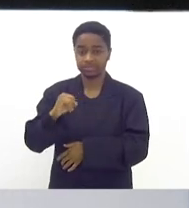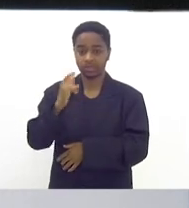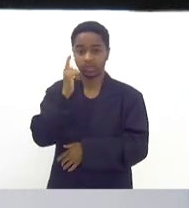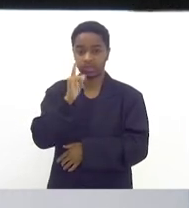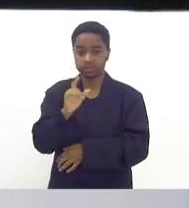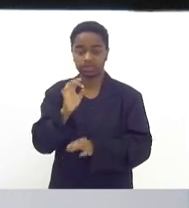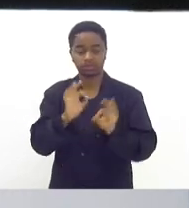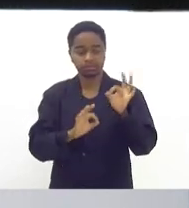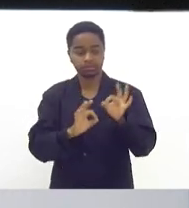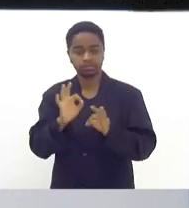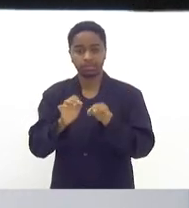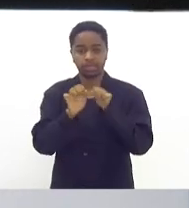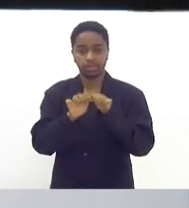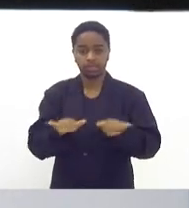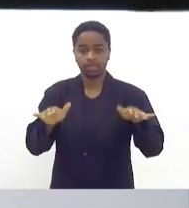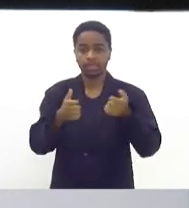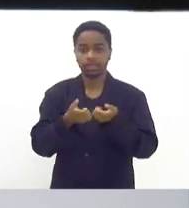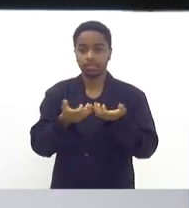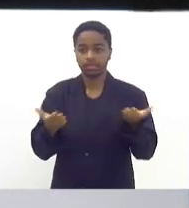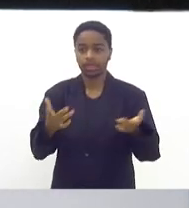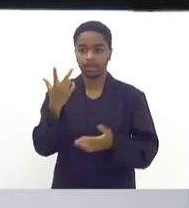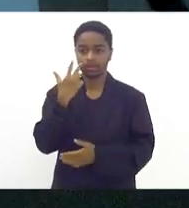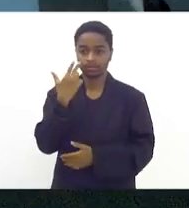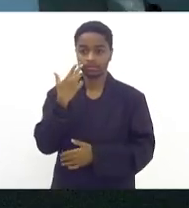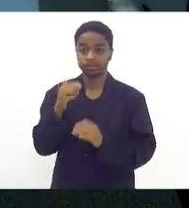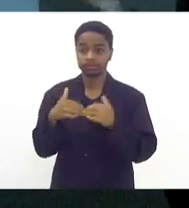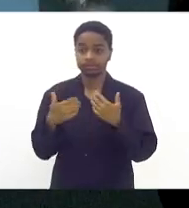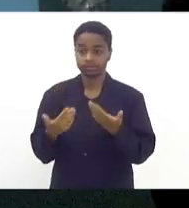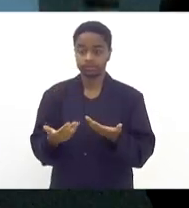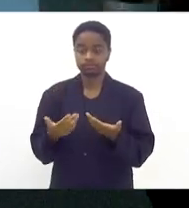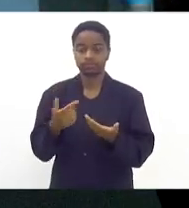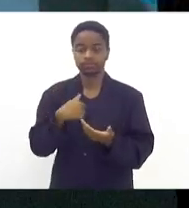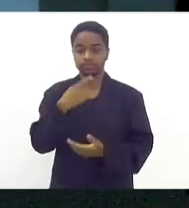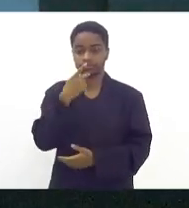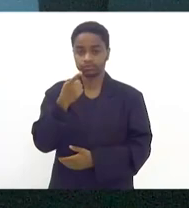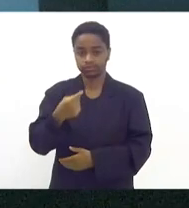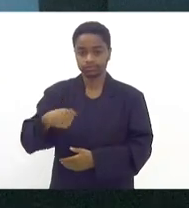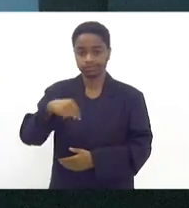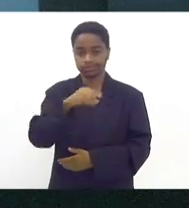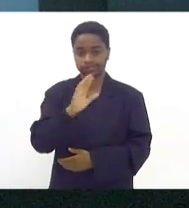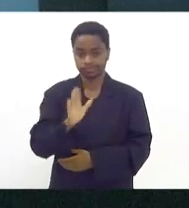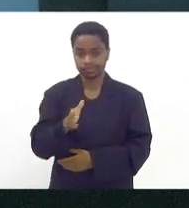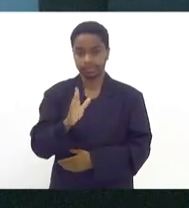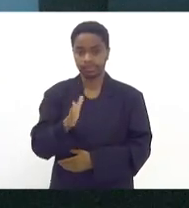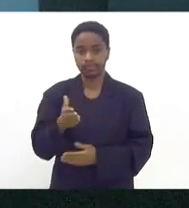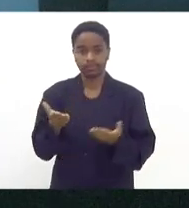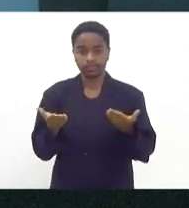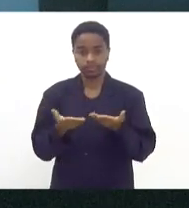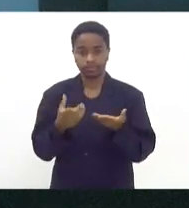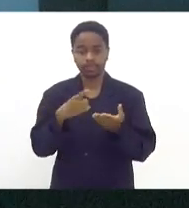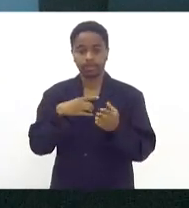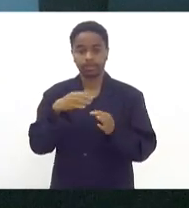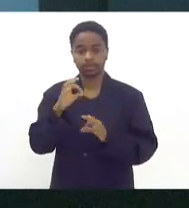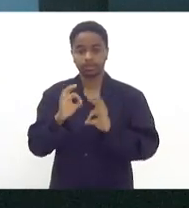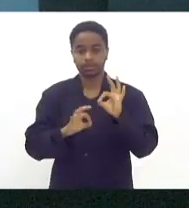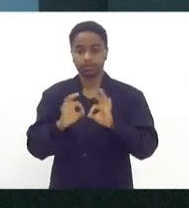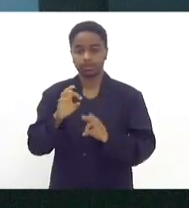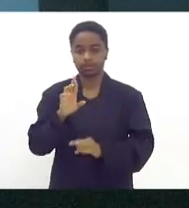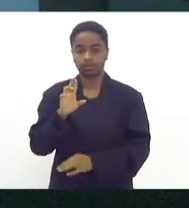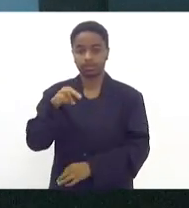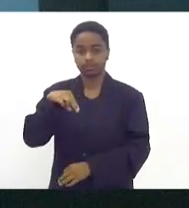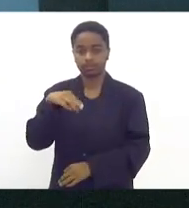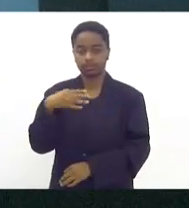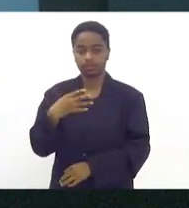de entrega já estamos então O Rol Eu já falei com os senhores eles hoje está estabelecido na RN